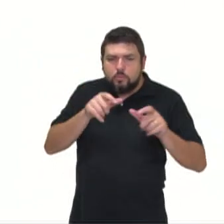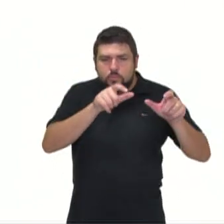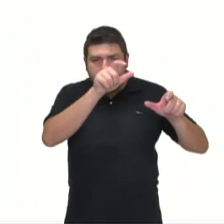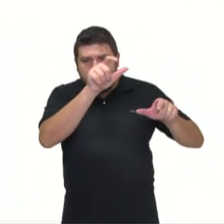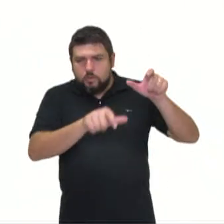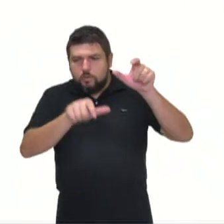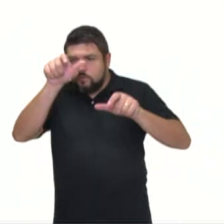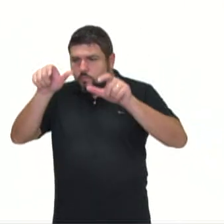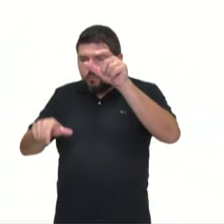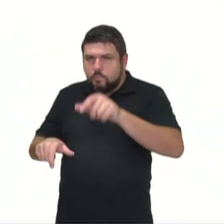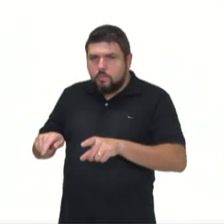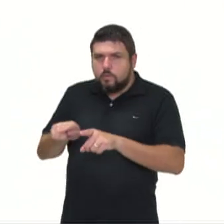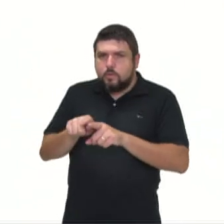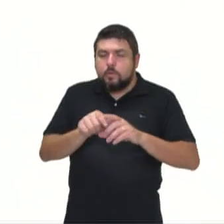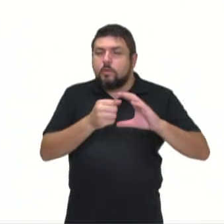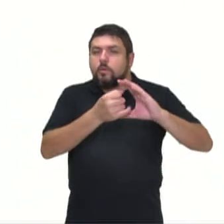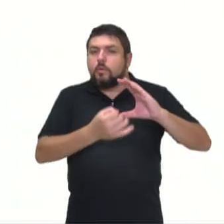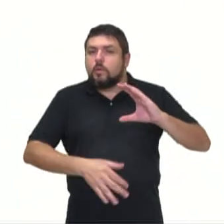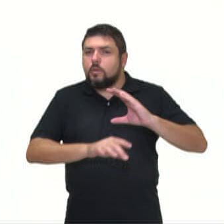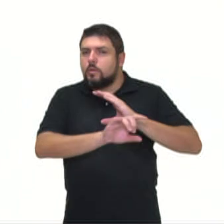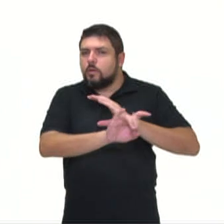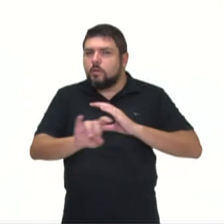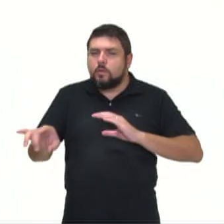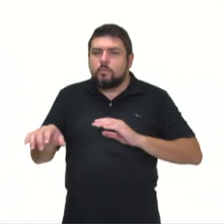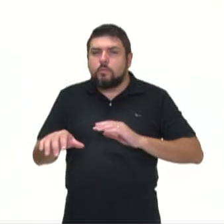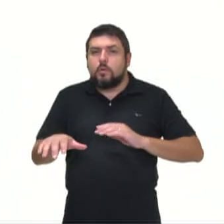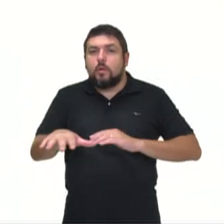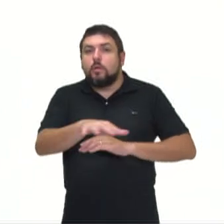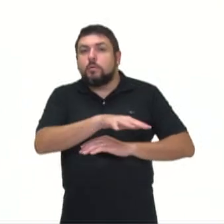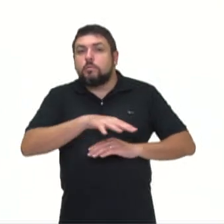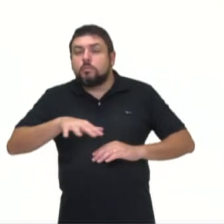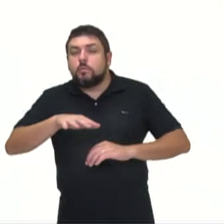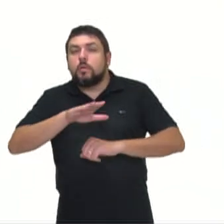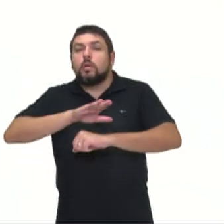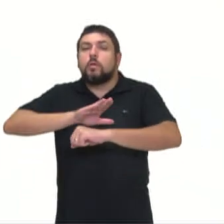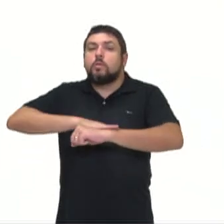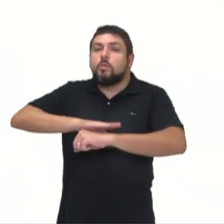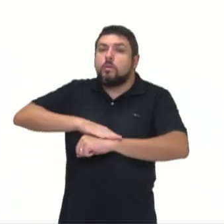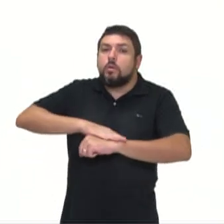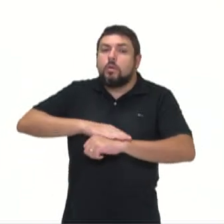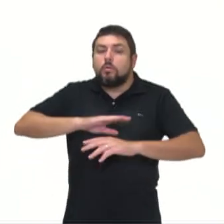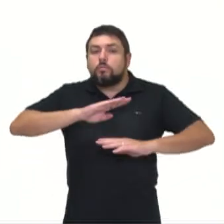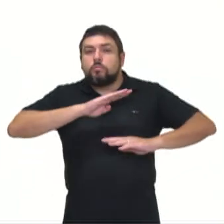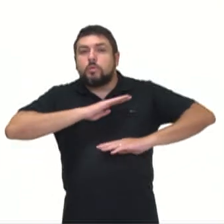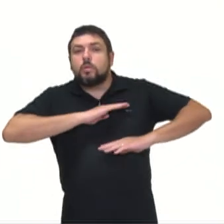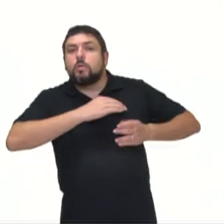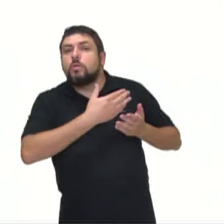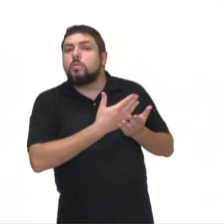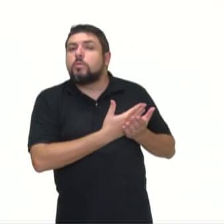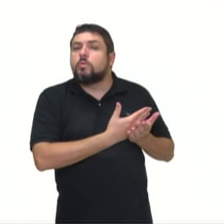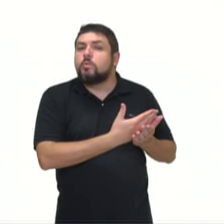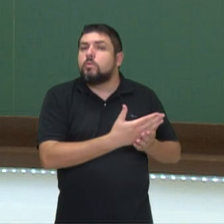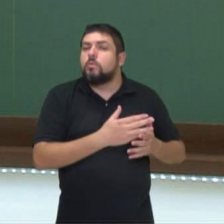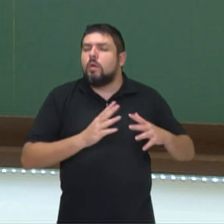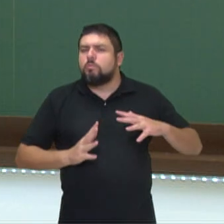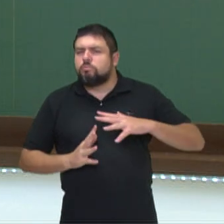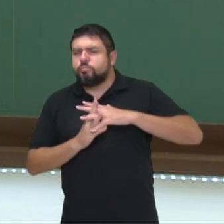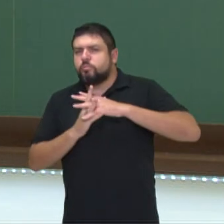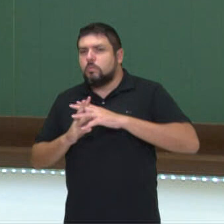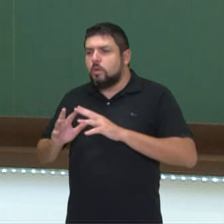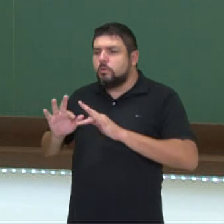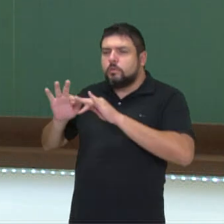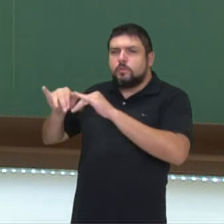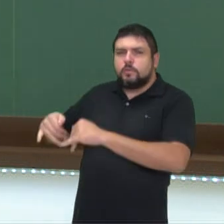e suas características, o espaço, tempo, situação inicial, conflito, clímax e desfecho.